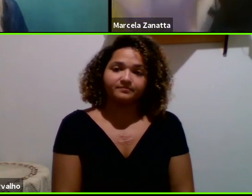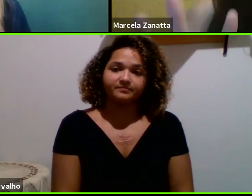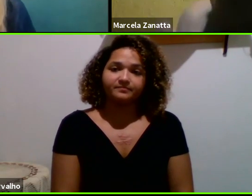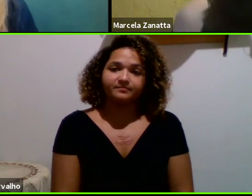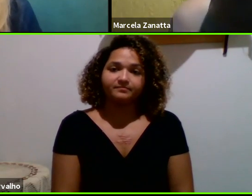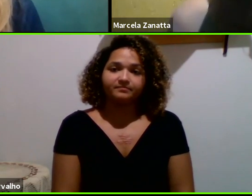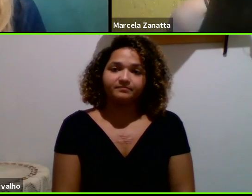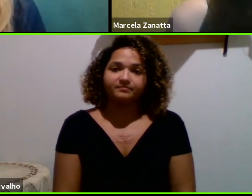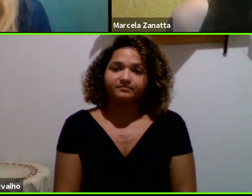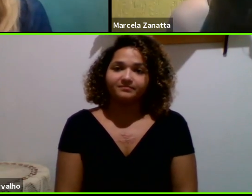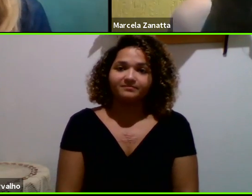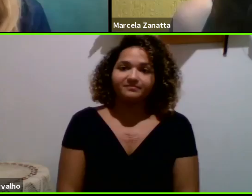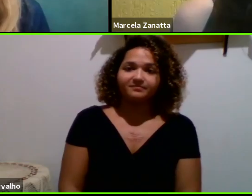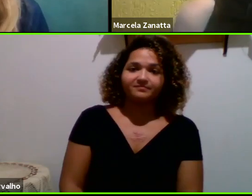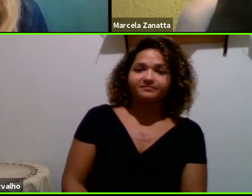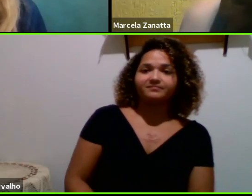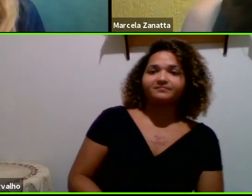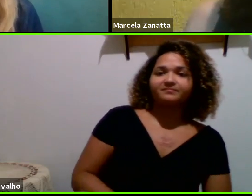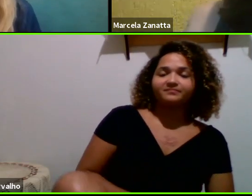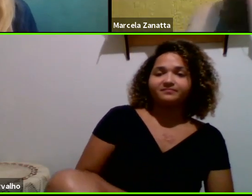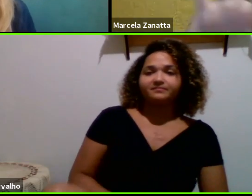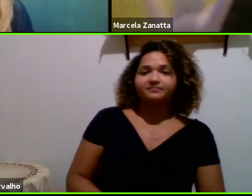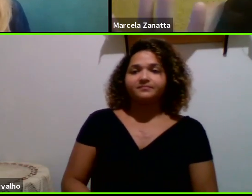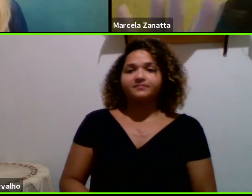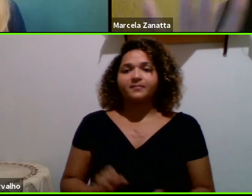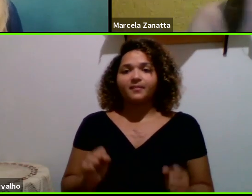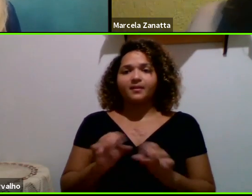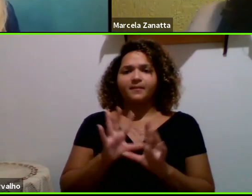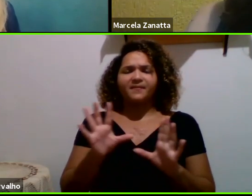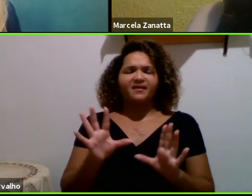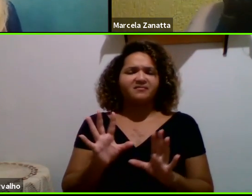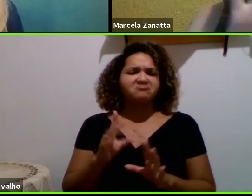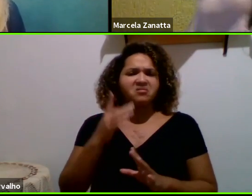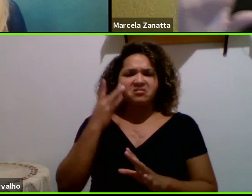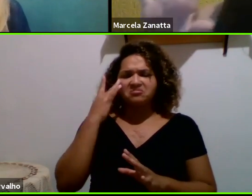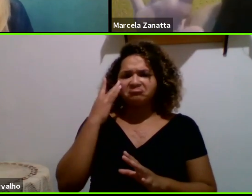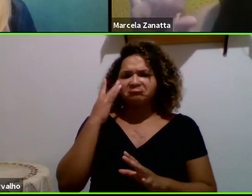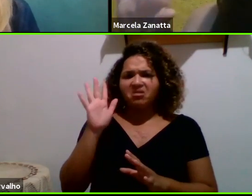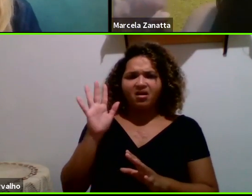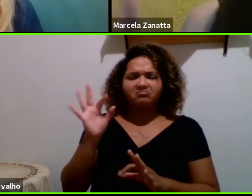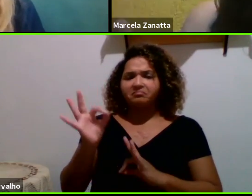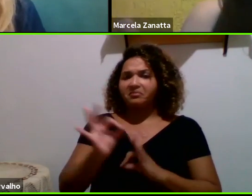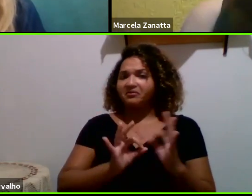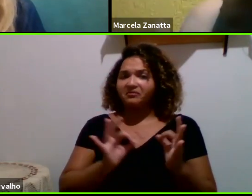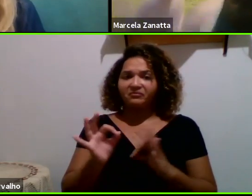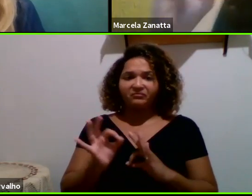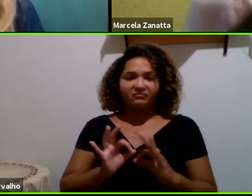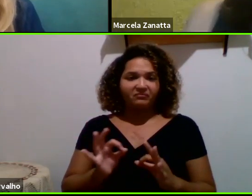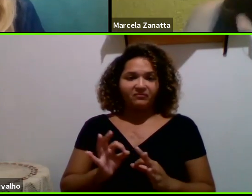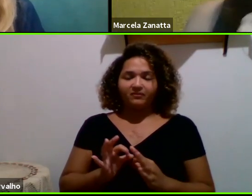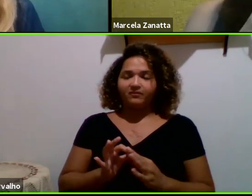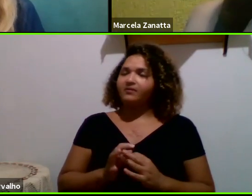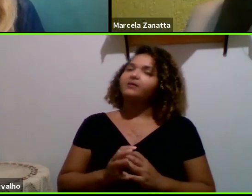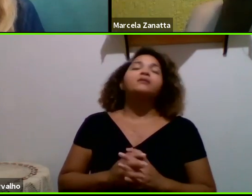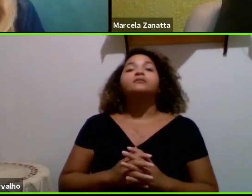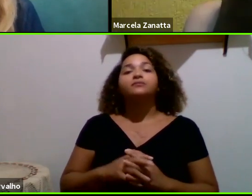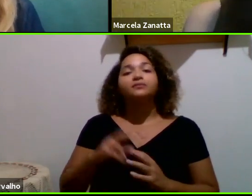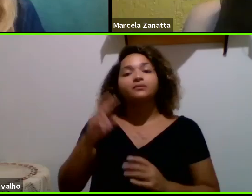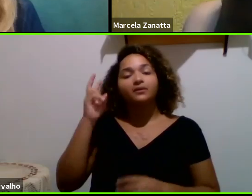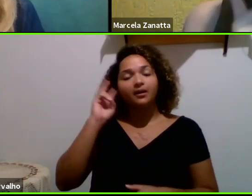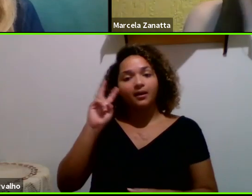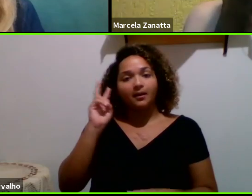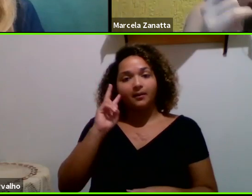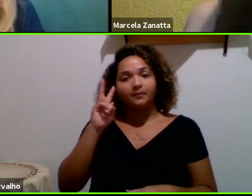Um take bem completo, né? Mas eu acho perfeito, a ausculta intermitente perfeita. Lembrando que a enfermeira ela